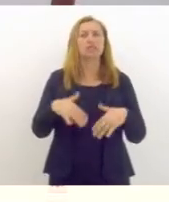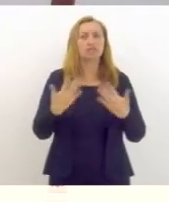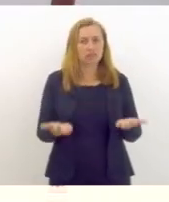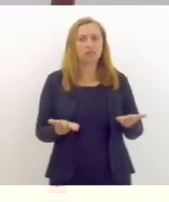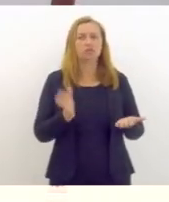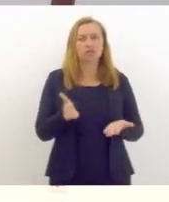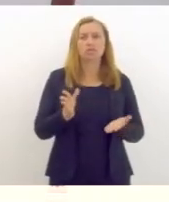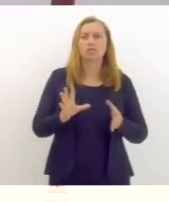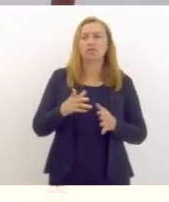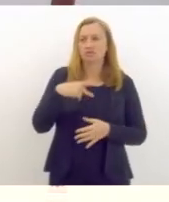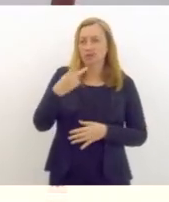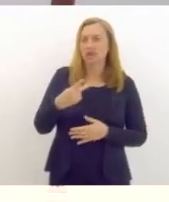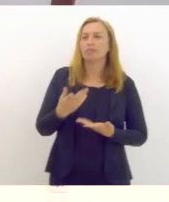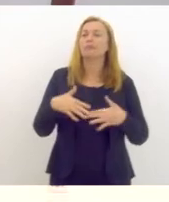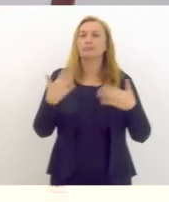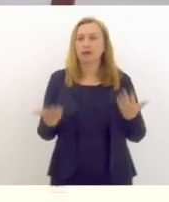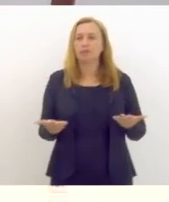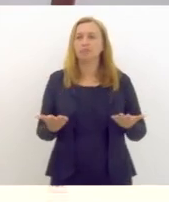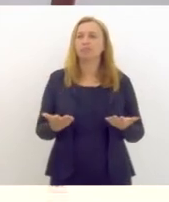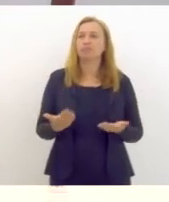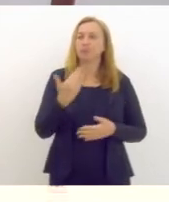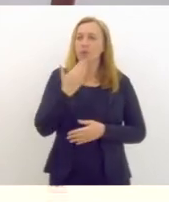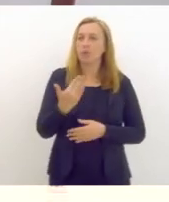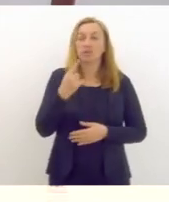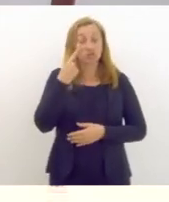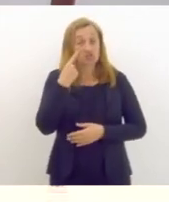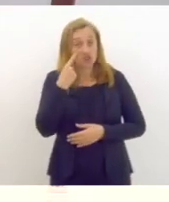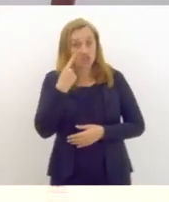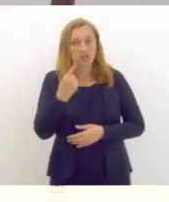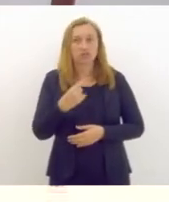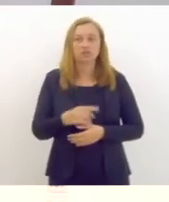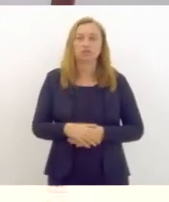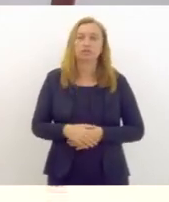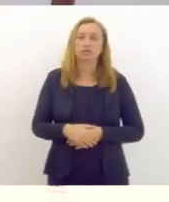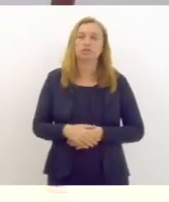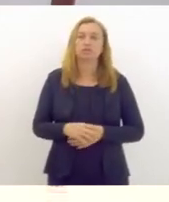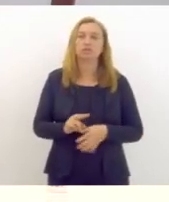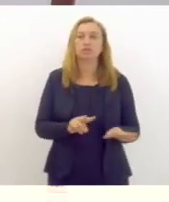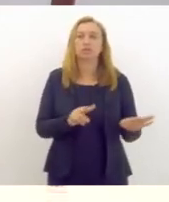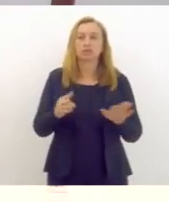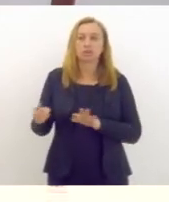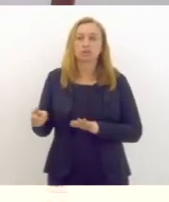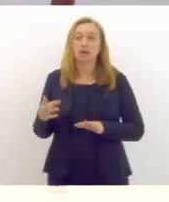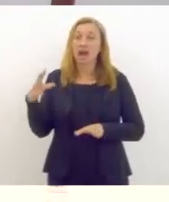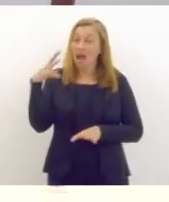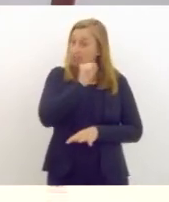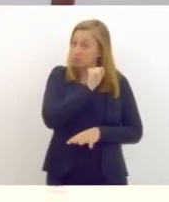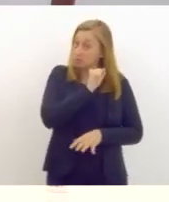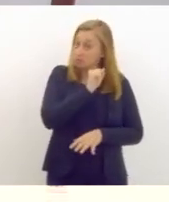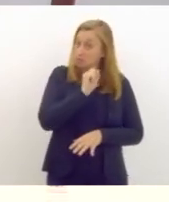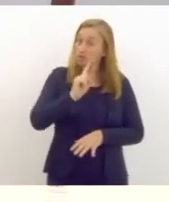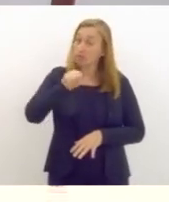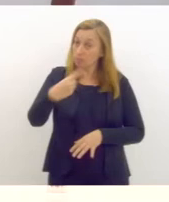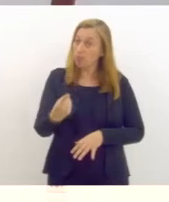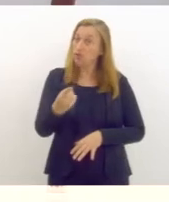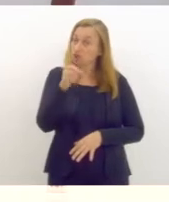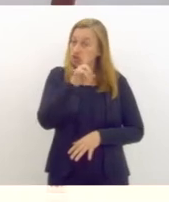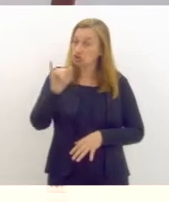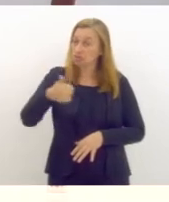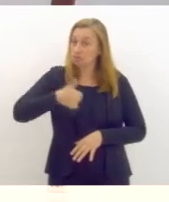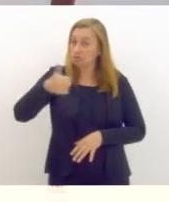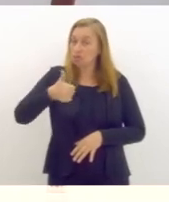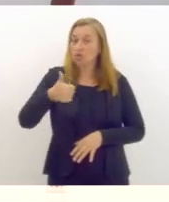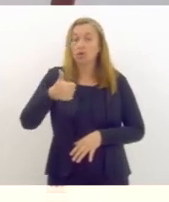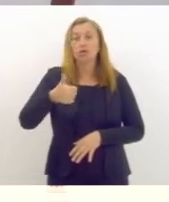já pode marcar audiência então eu peço Só que veja na semana mas imediatamente assim depois do dia 1º a primeira